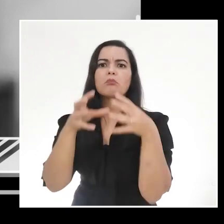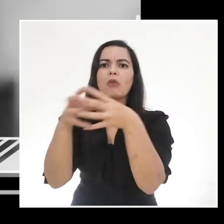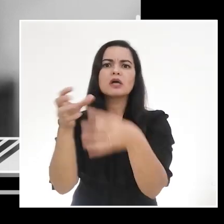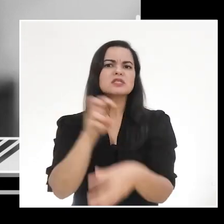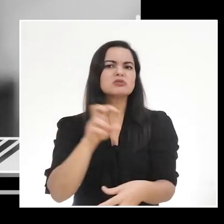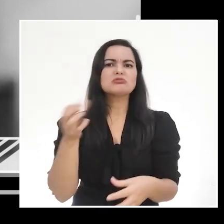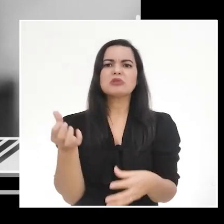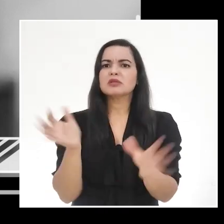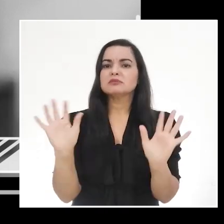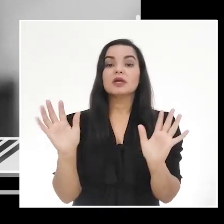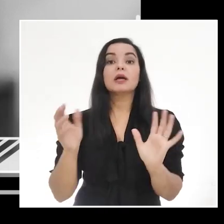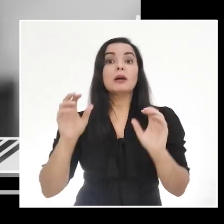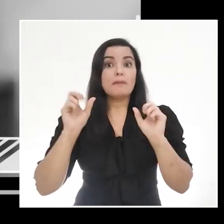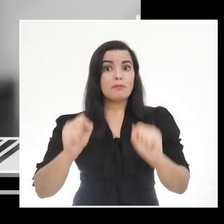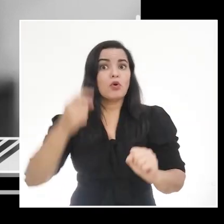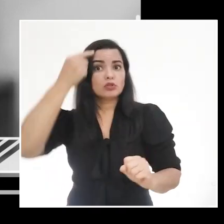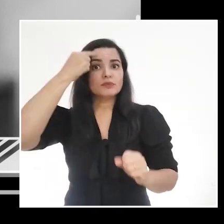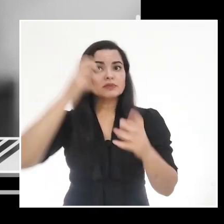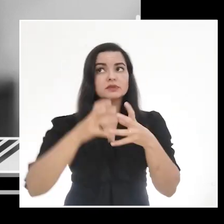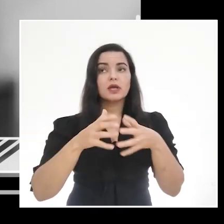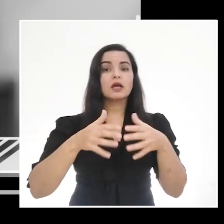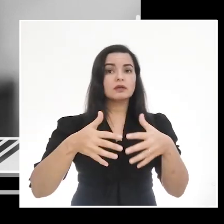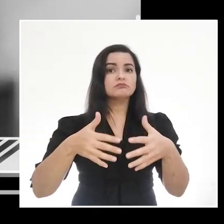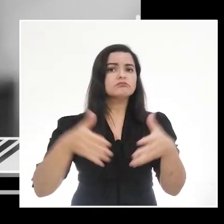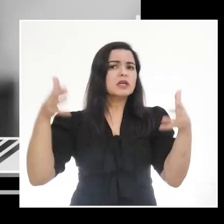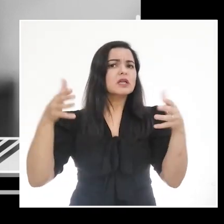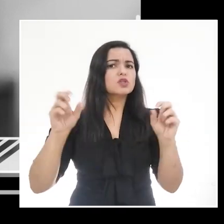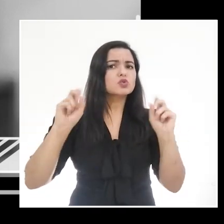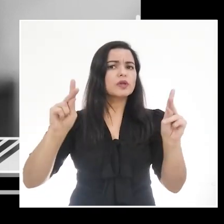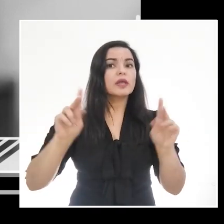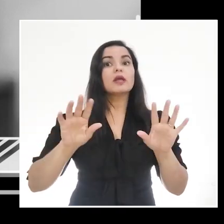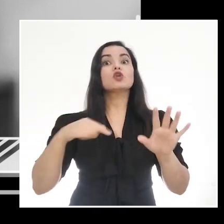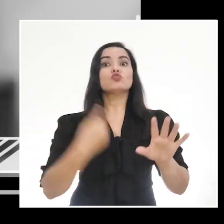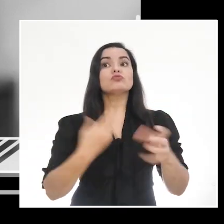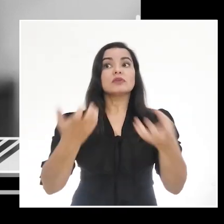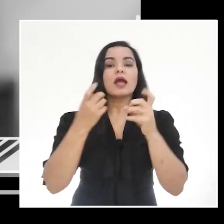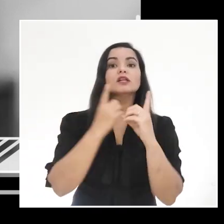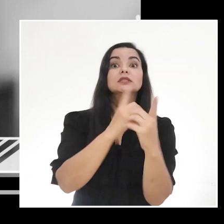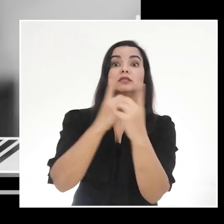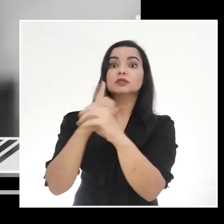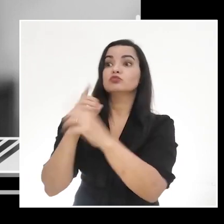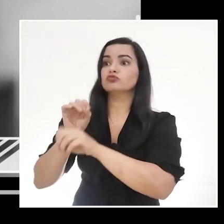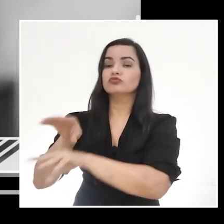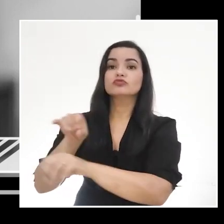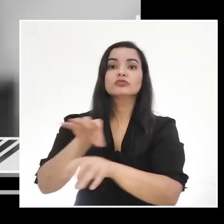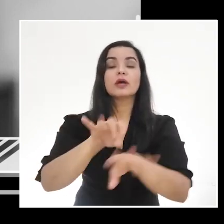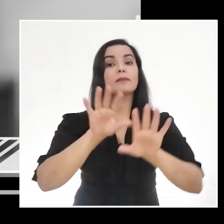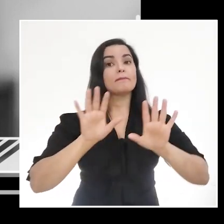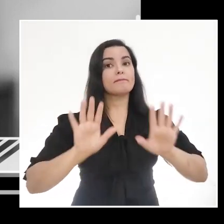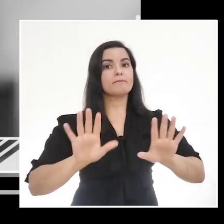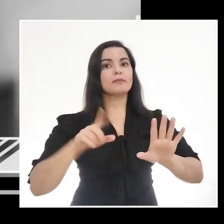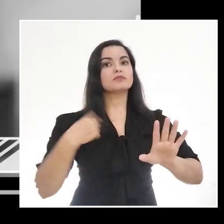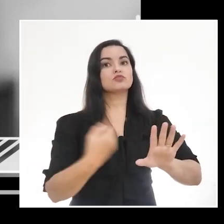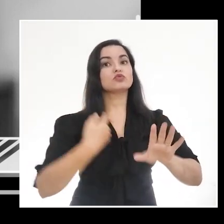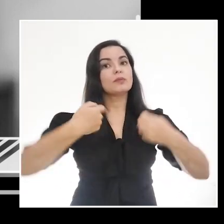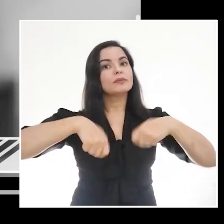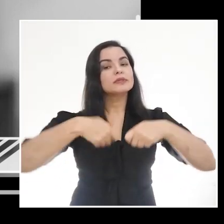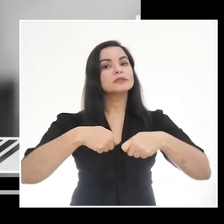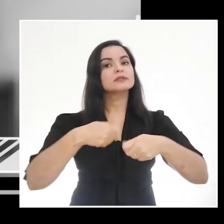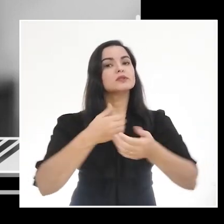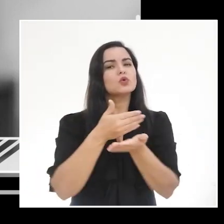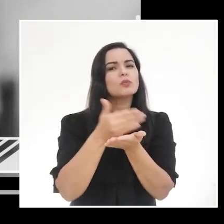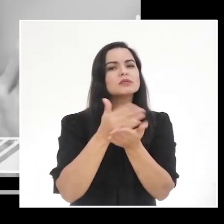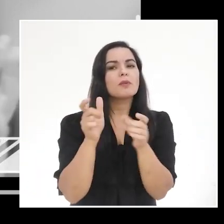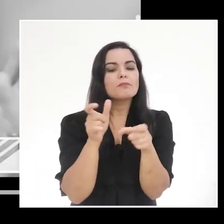6 grupos de discipulado ao mesmo tempo. A gente sempre fala, pense grande. A gente pode pensar grande e deve pensar grande. Nós